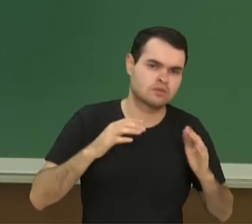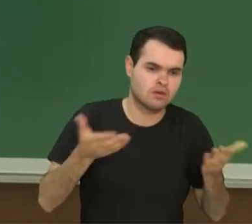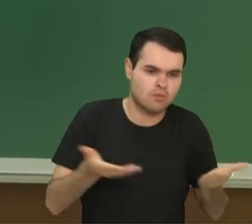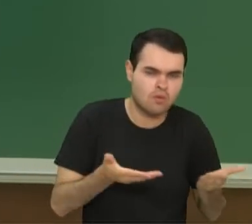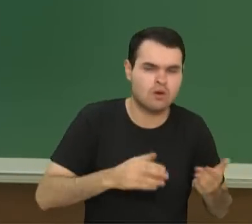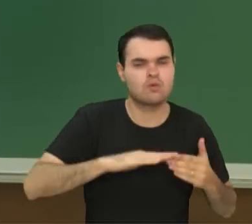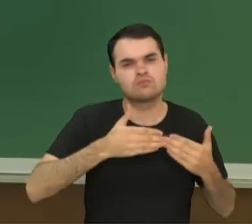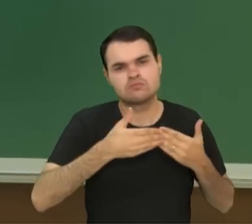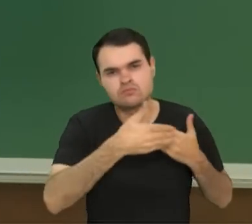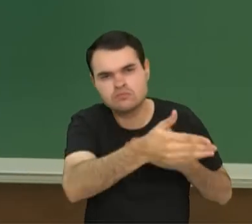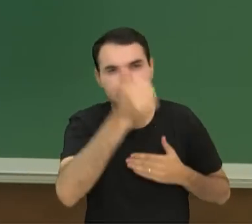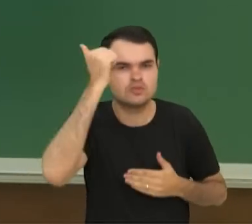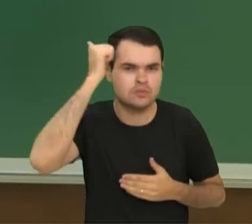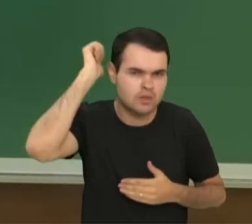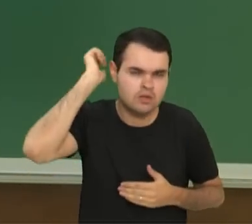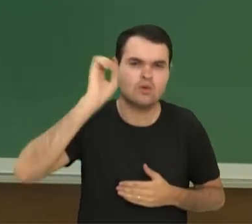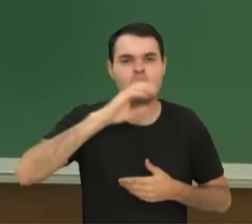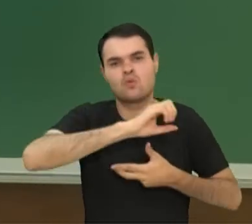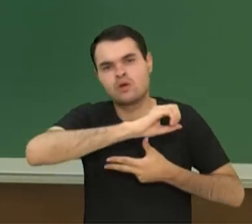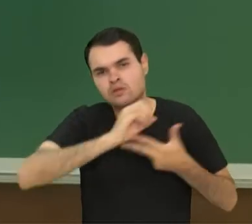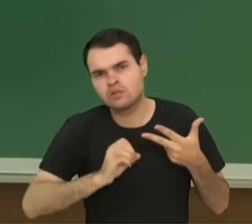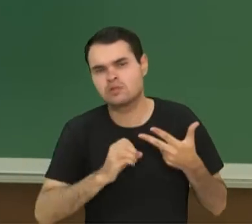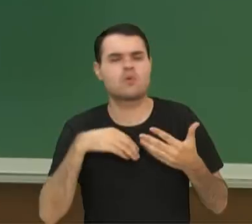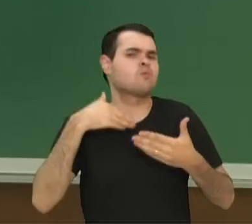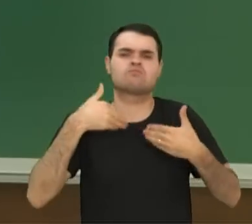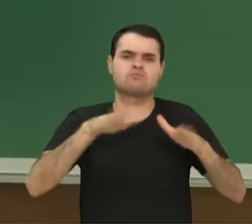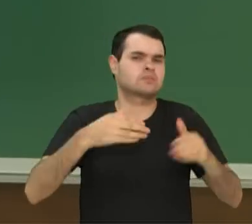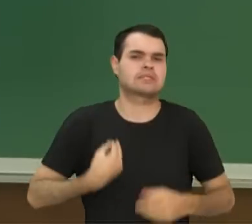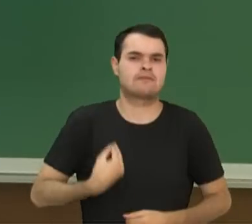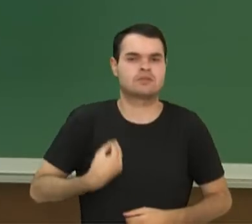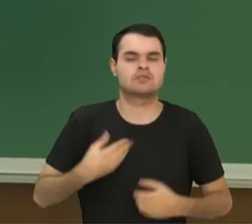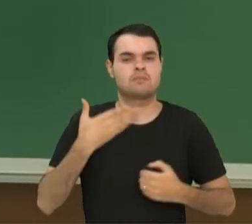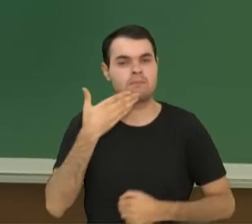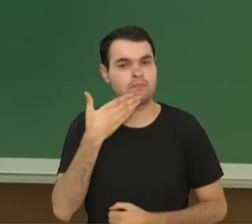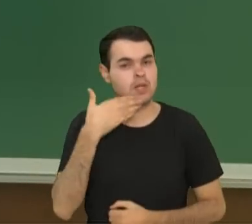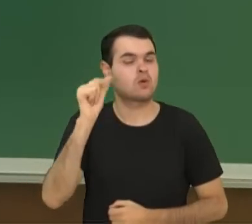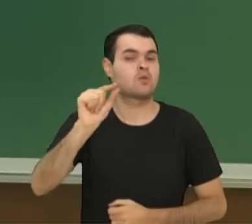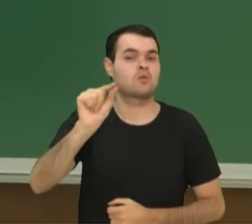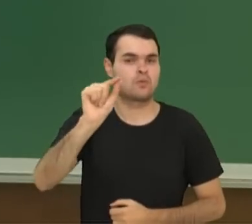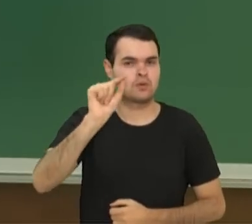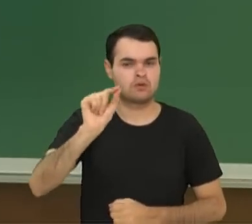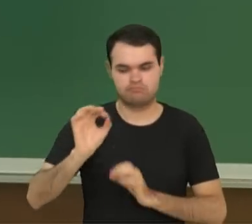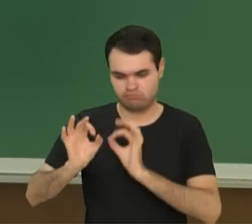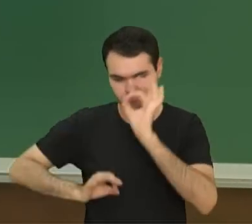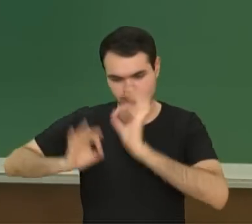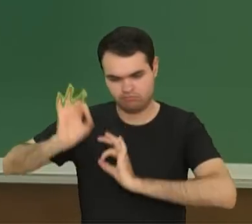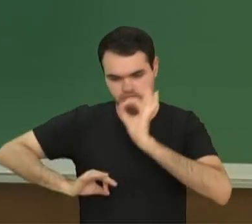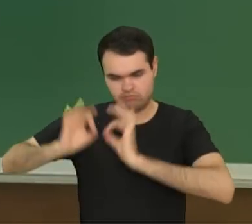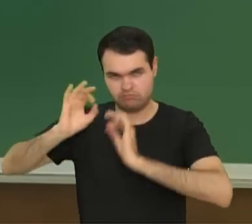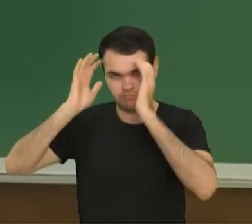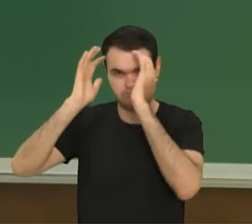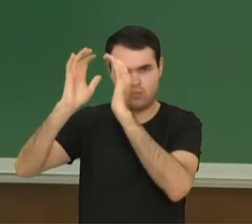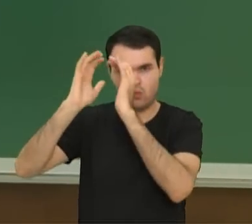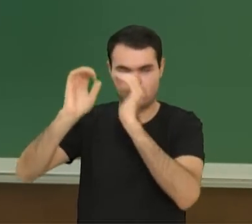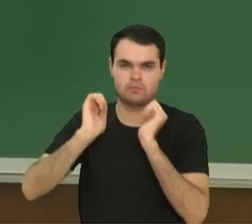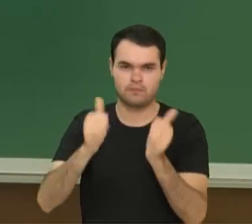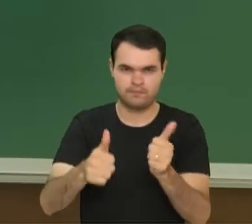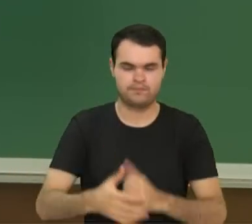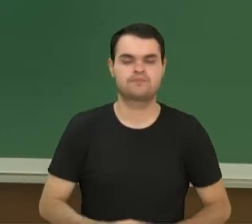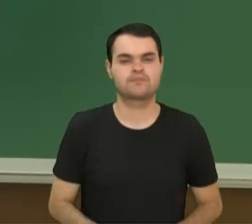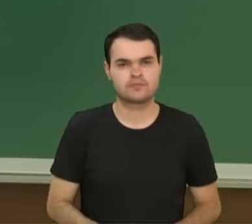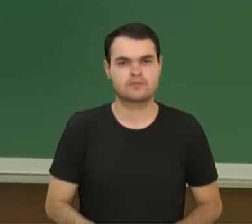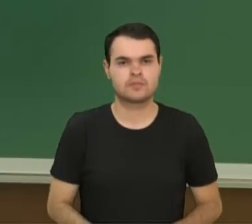no vestibular, ou no Enem, ou depois na vida. É melhor a gente pegar e organizar o raciocínio. Então, aqui nós